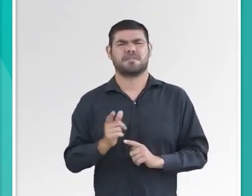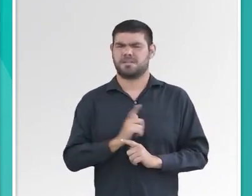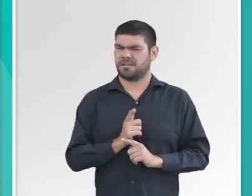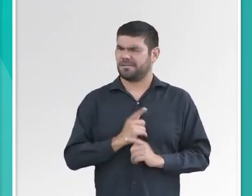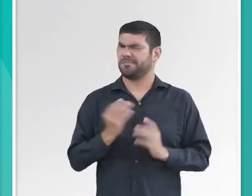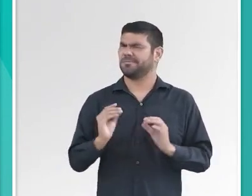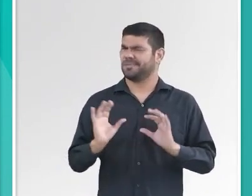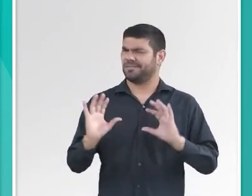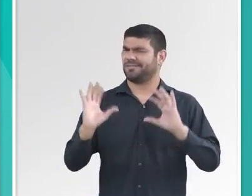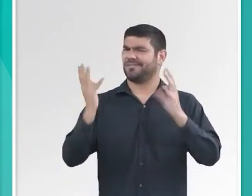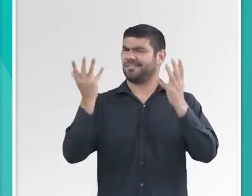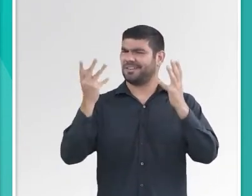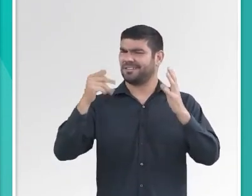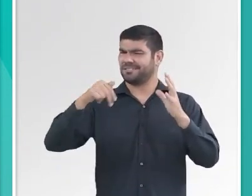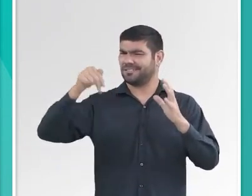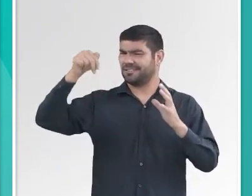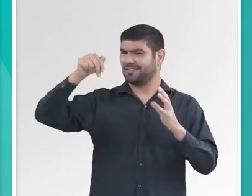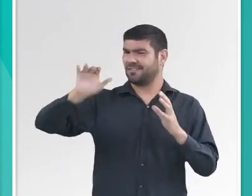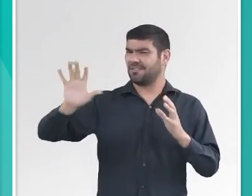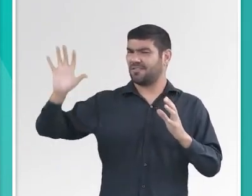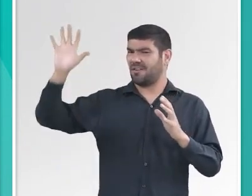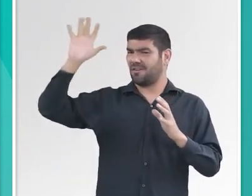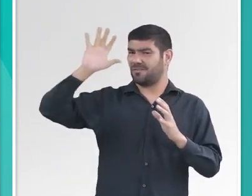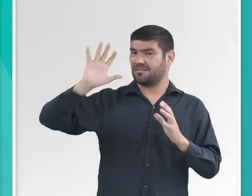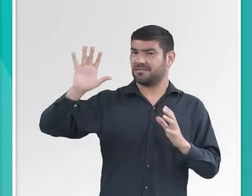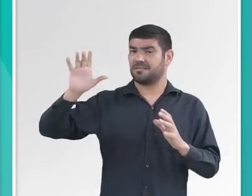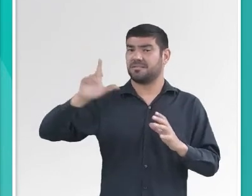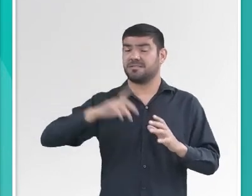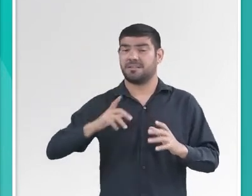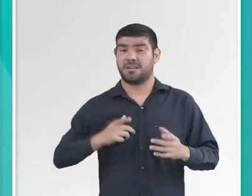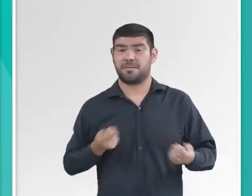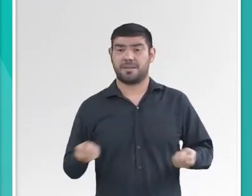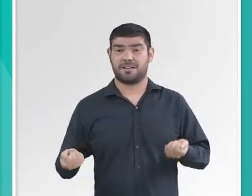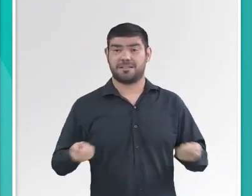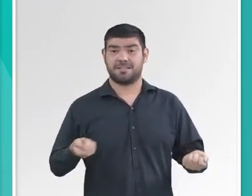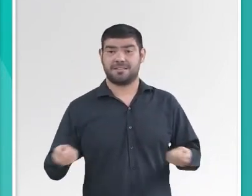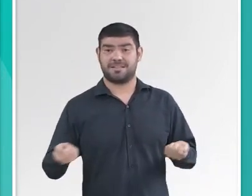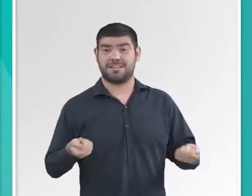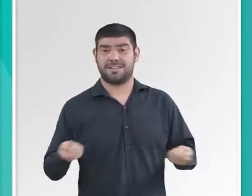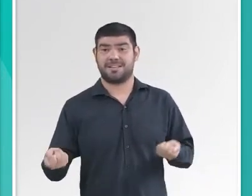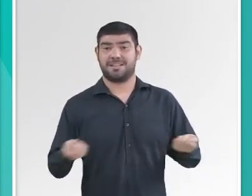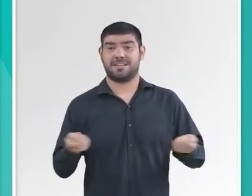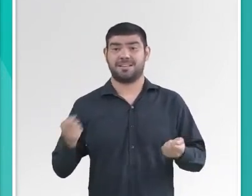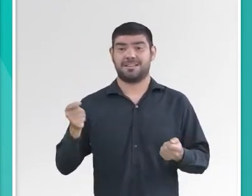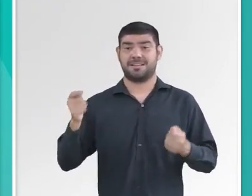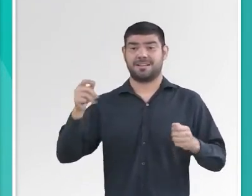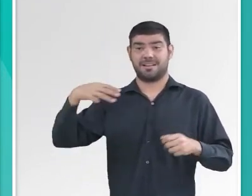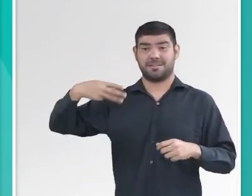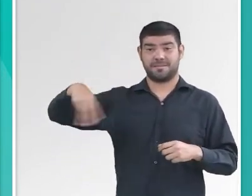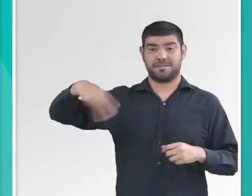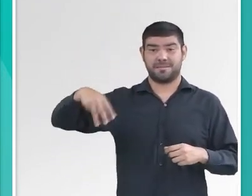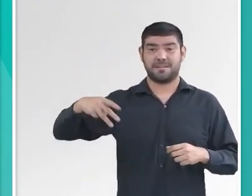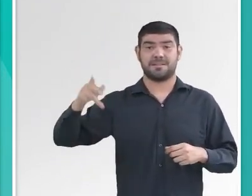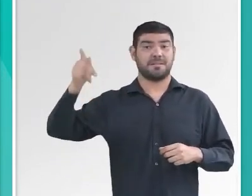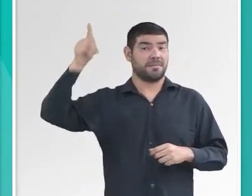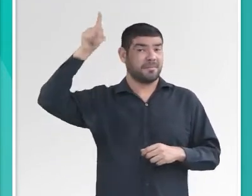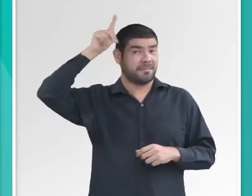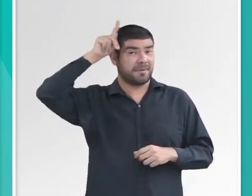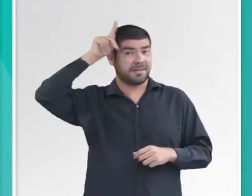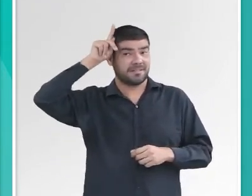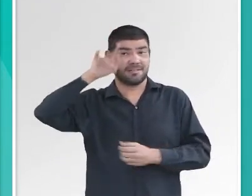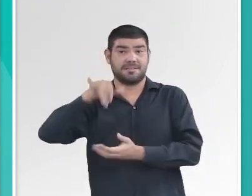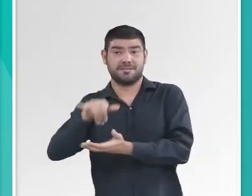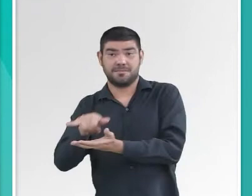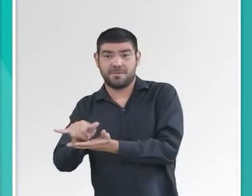aqui na região norte, né? Temos a Ciranda, lá em Manacapuru, temos o Festival de Parintins, o Boi